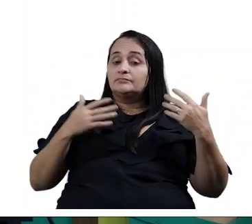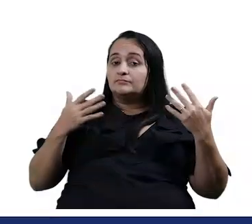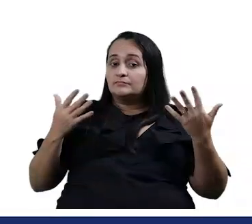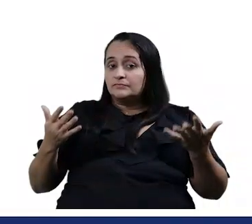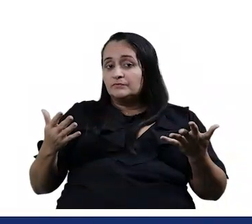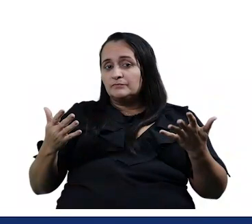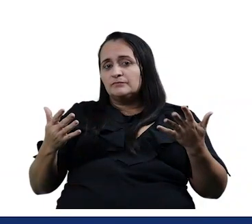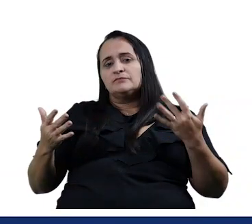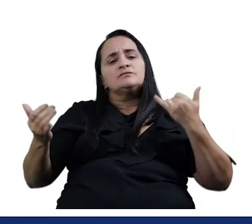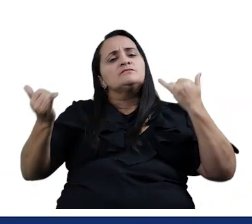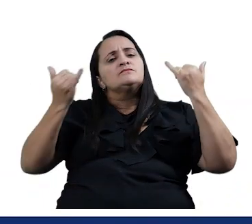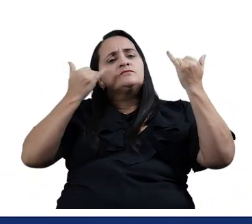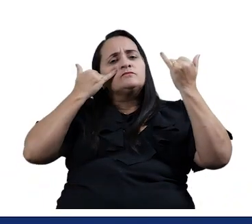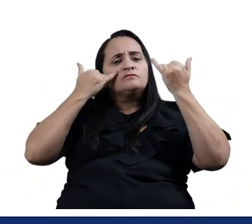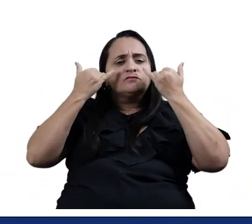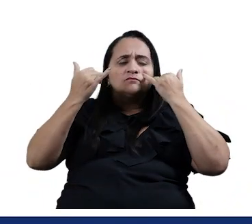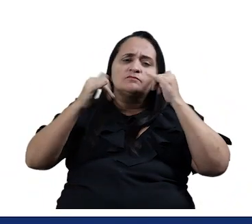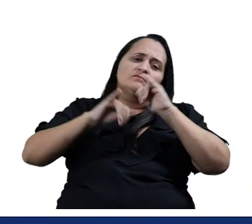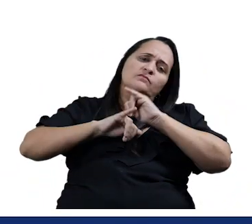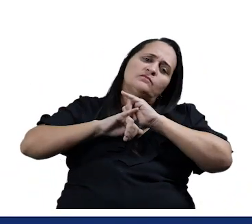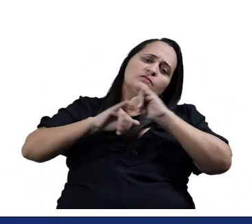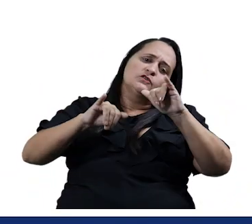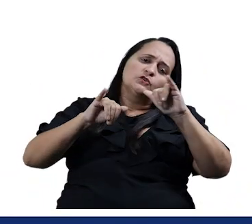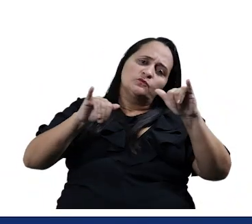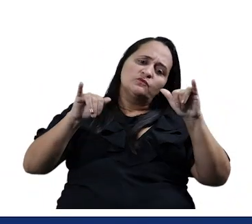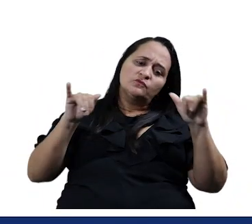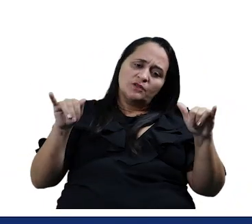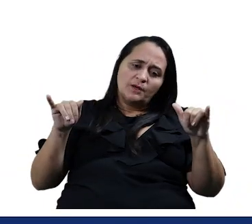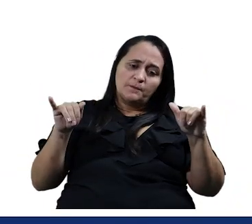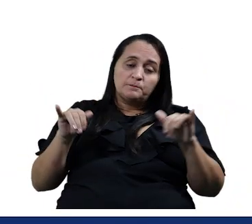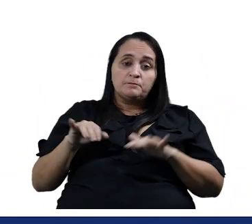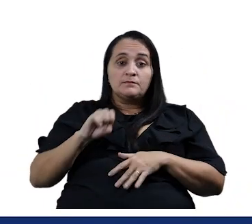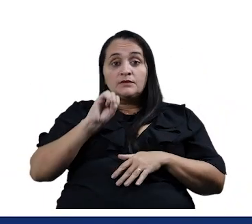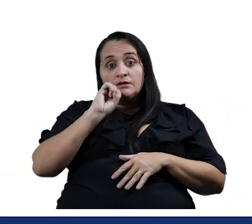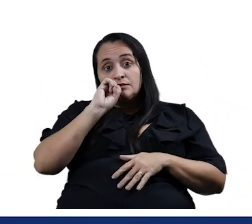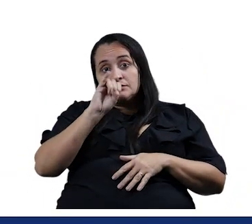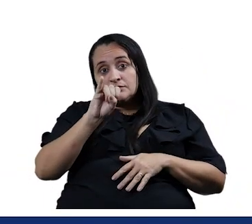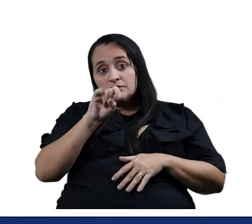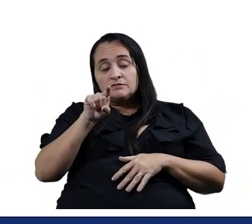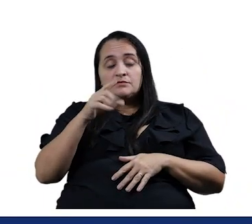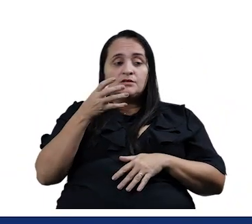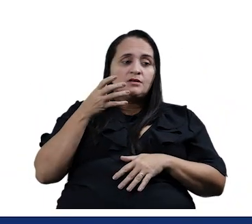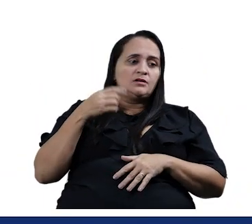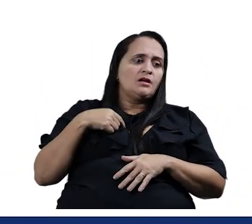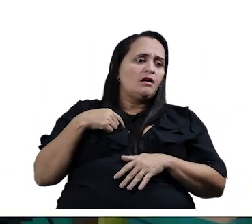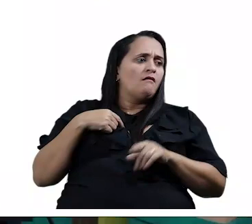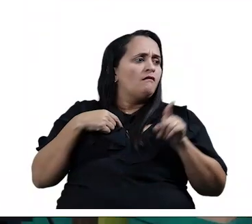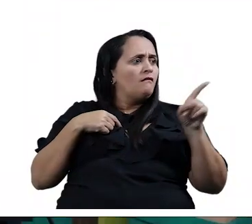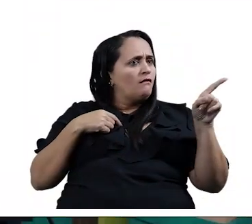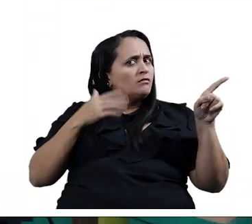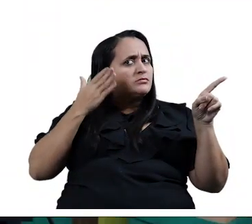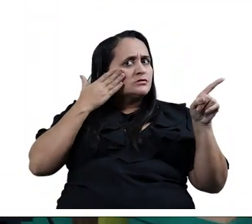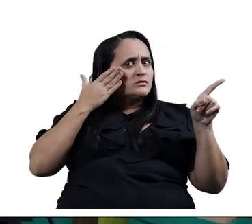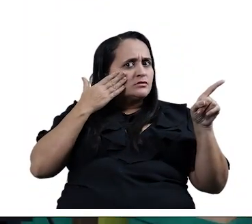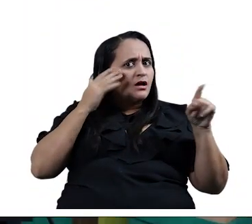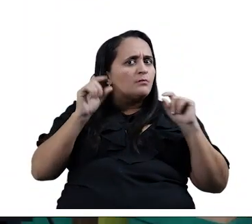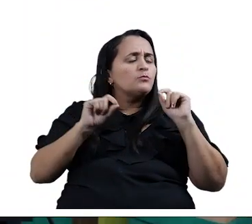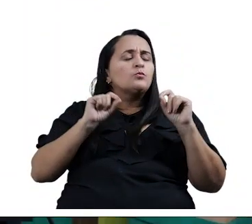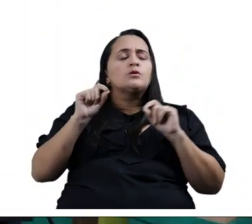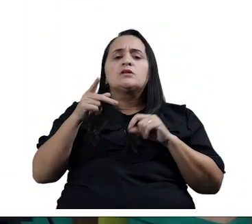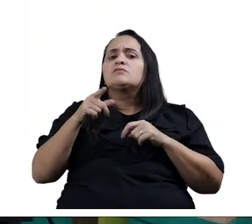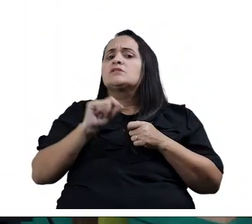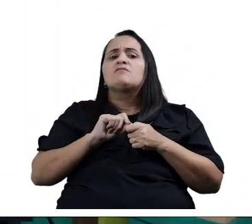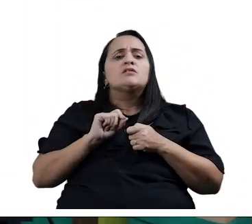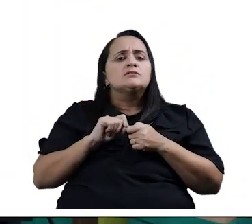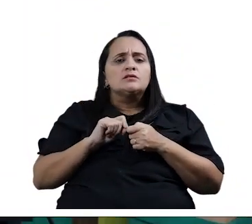para isso. Ele serve para informar e divulgar. Porque se você quer que a pessoa saiba o que você